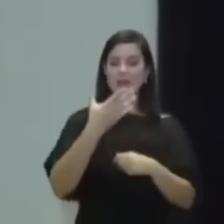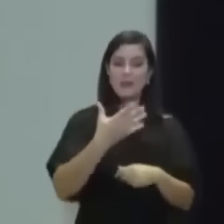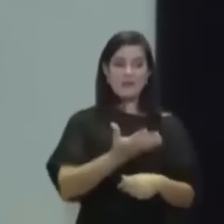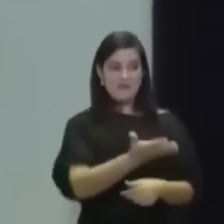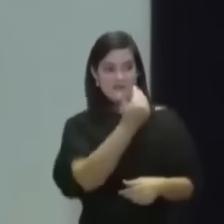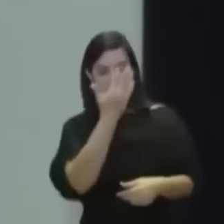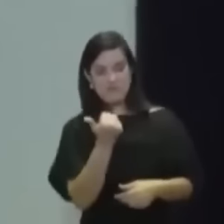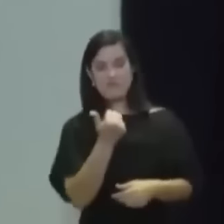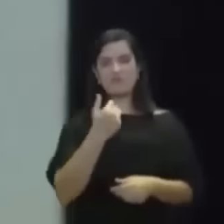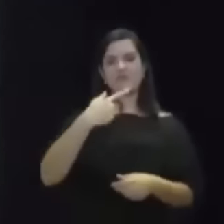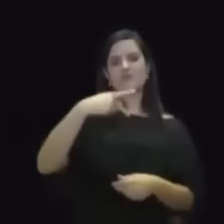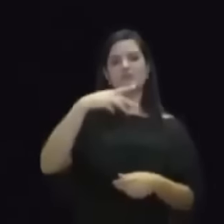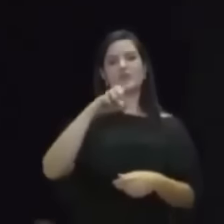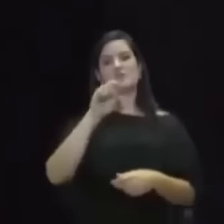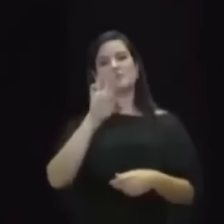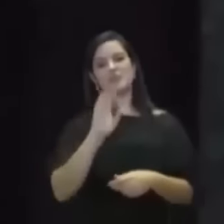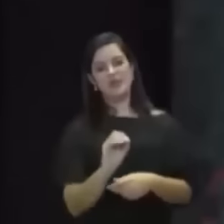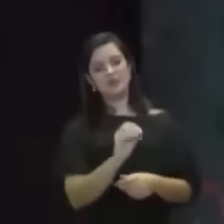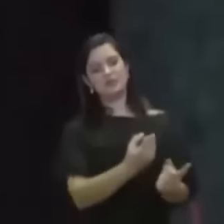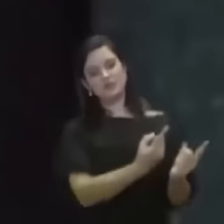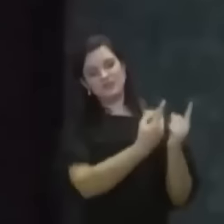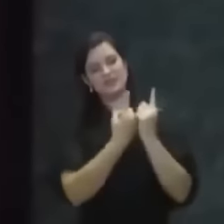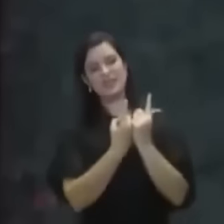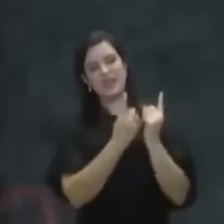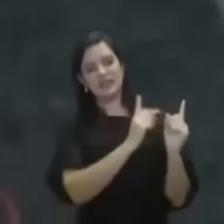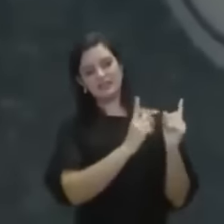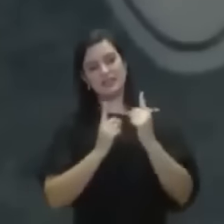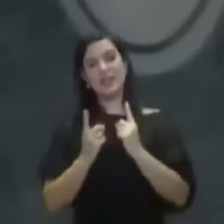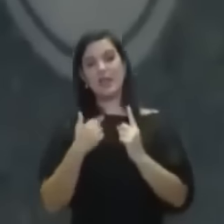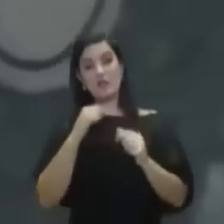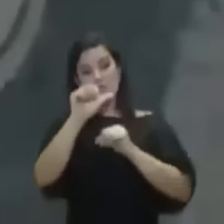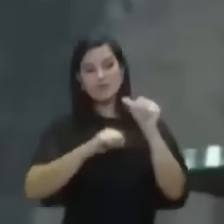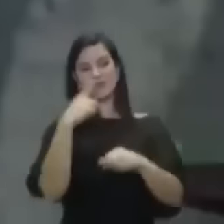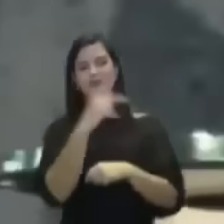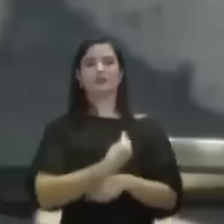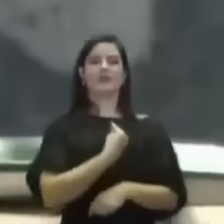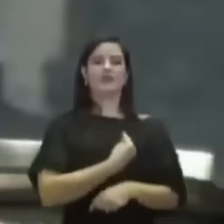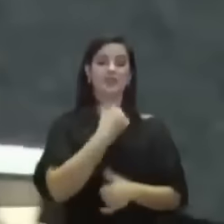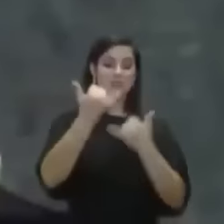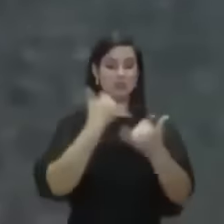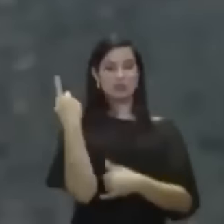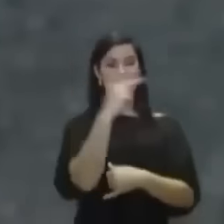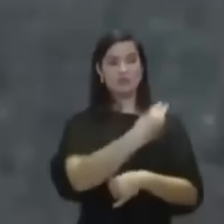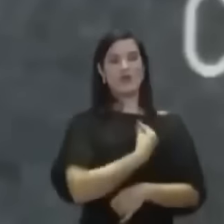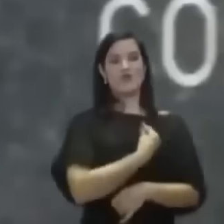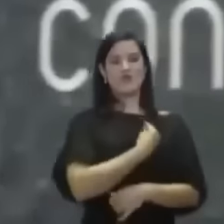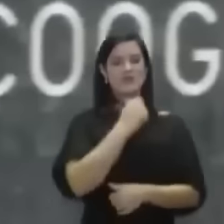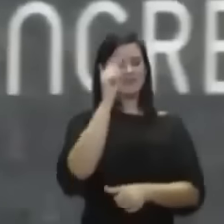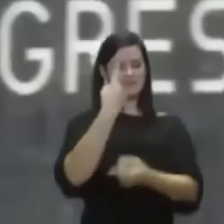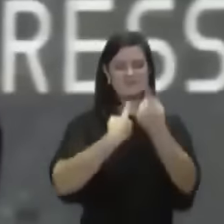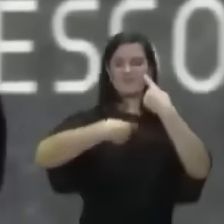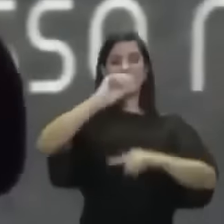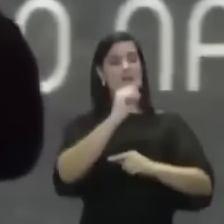segue-me, 4-3 para a restauração, Pedro. Eu estou mudando o placar da sua vida, Pedro. Eu estou virando o jogo da sua história, Pedro. Eu estou mudando a